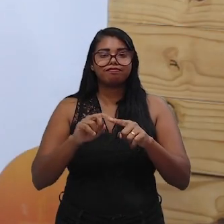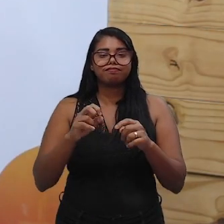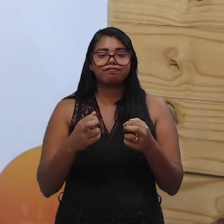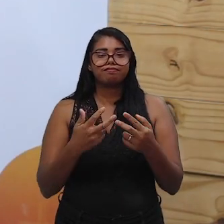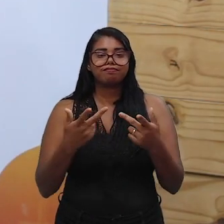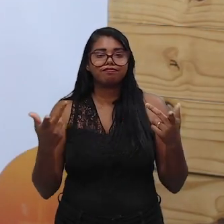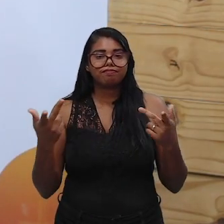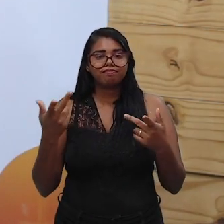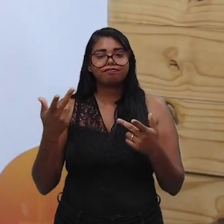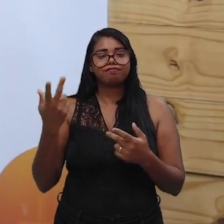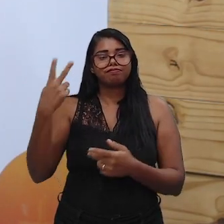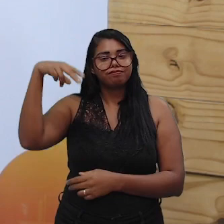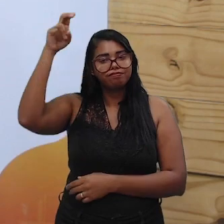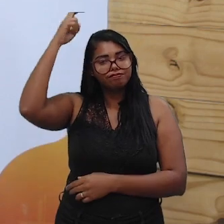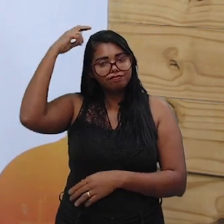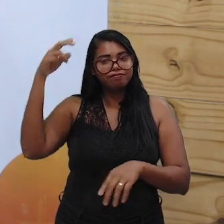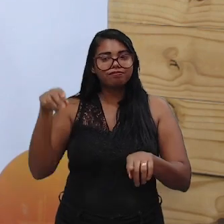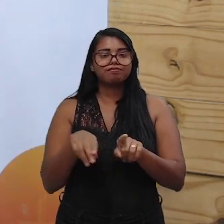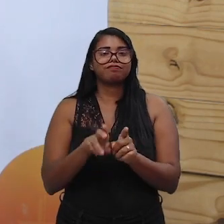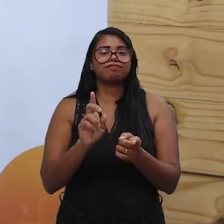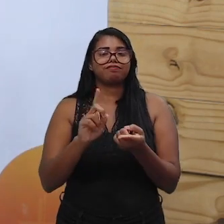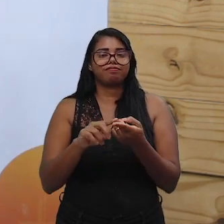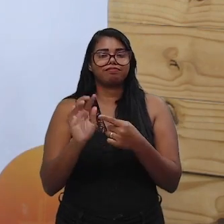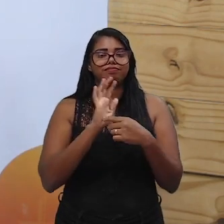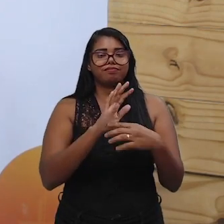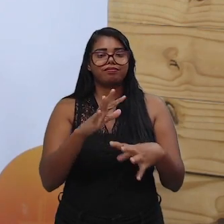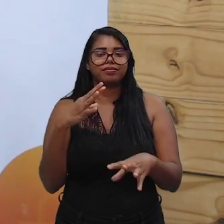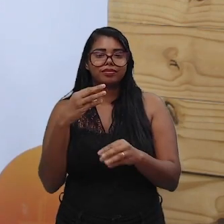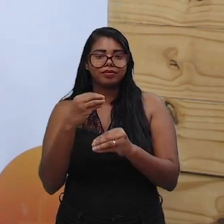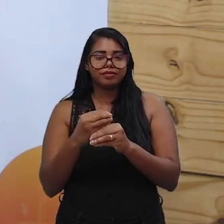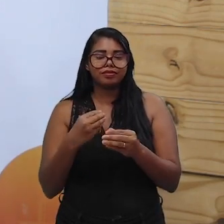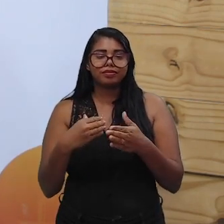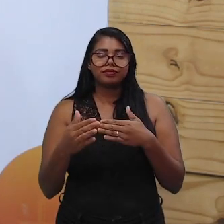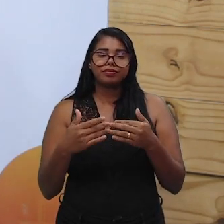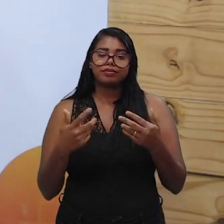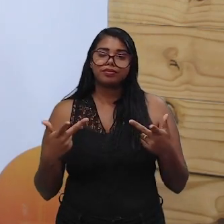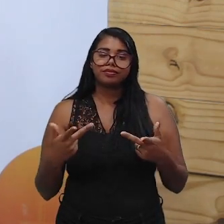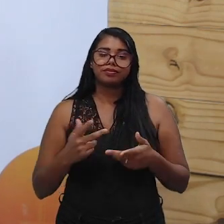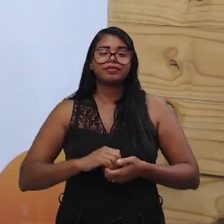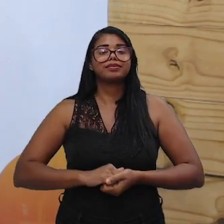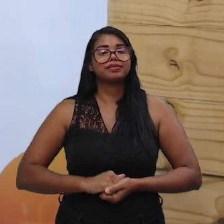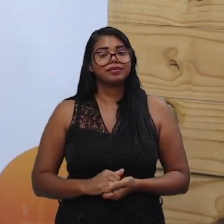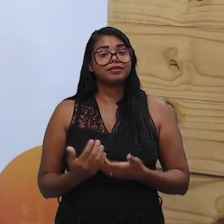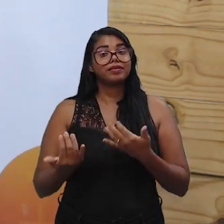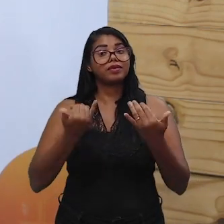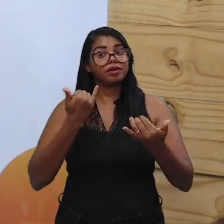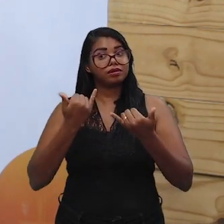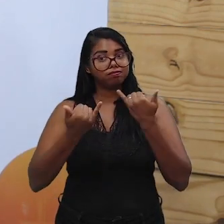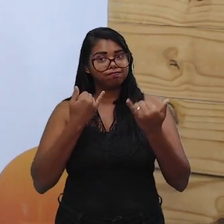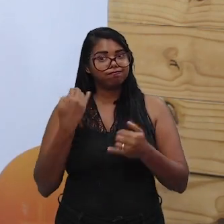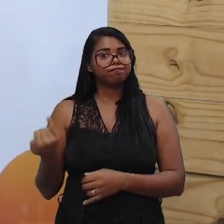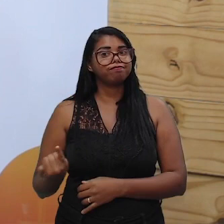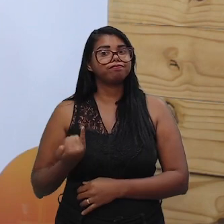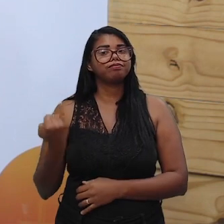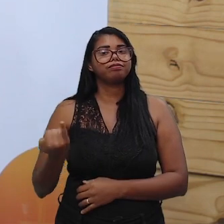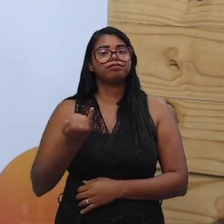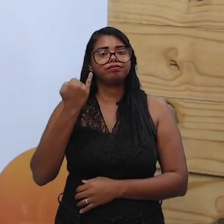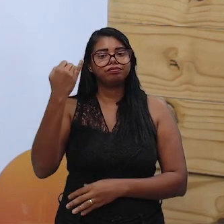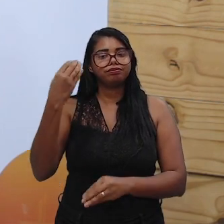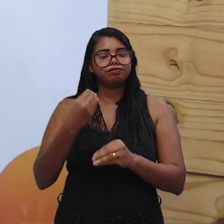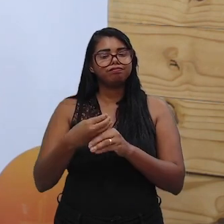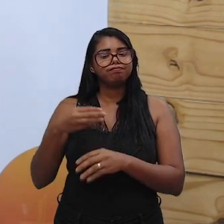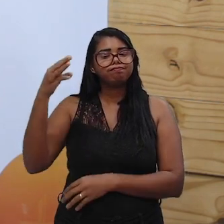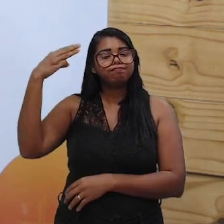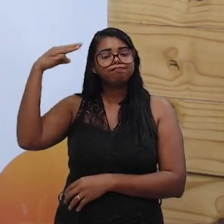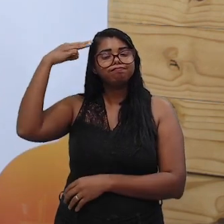patrimônio cultural. Então, assim, a gente não está lidando com qualquer coisa, a gente está lidando com informações que fazem parte da